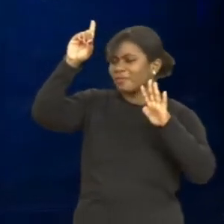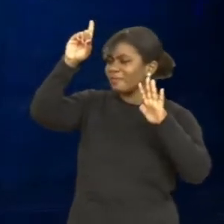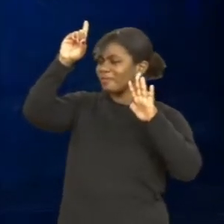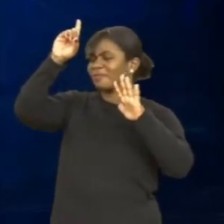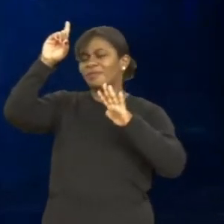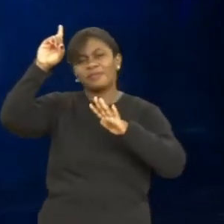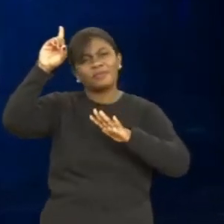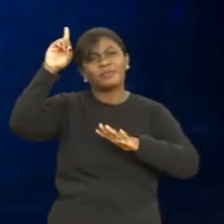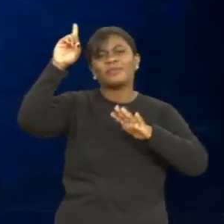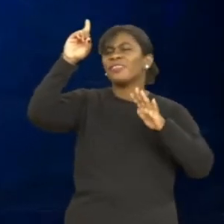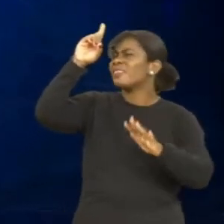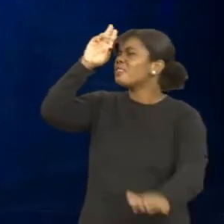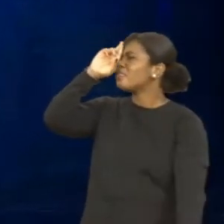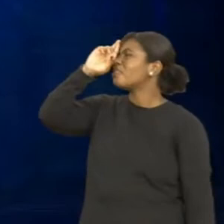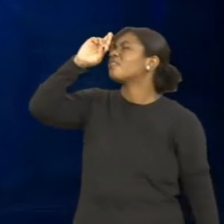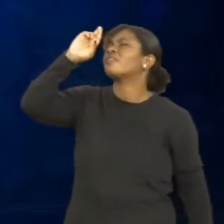Só pra te adorar,